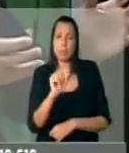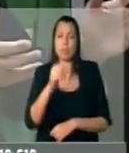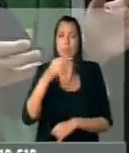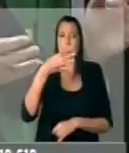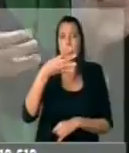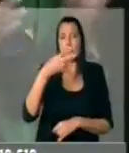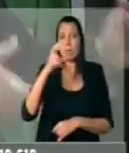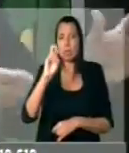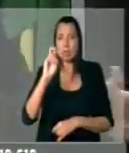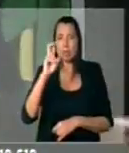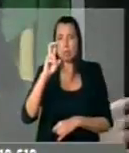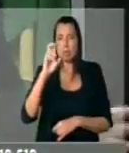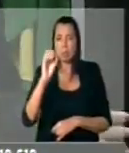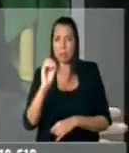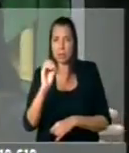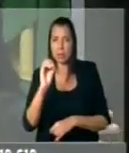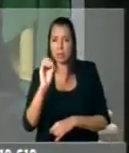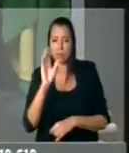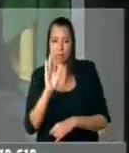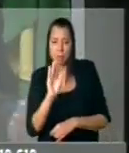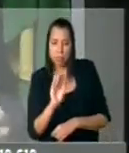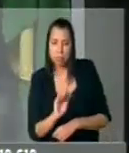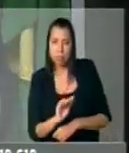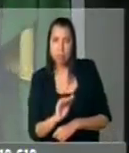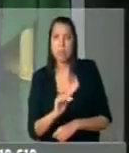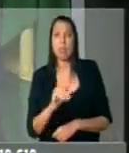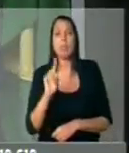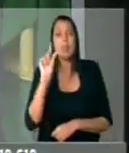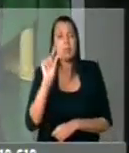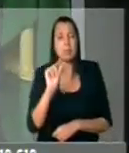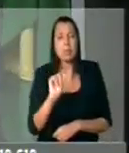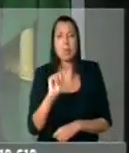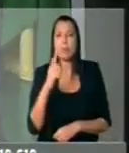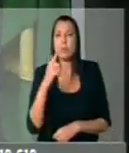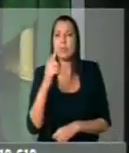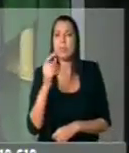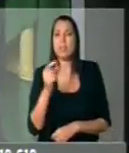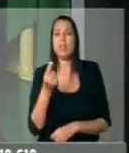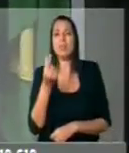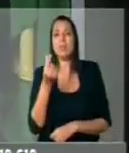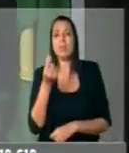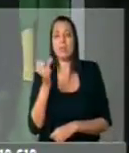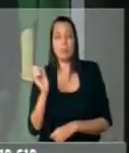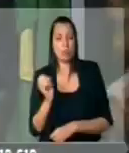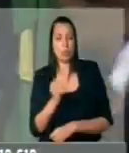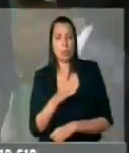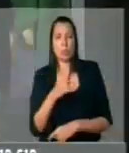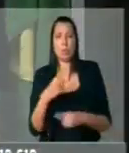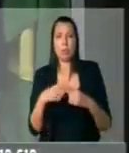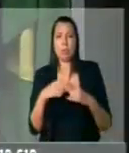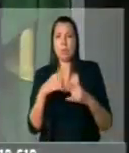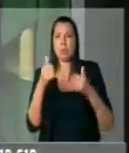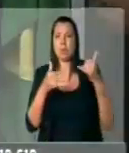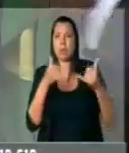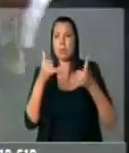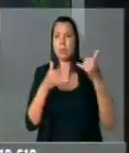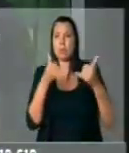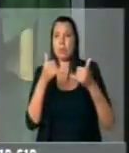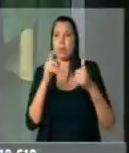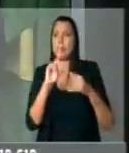50 das outras áreas. Não existe dinheiro novo, porque a jogatina não